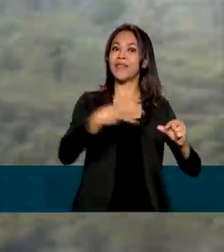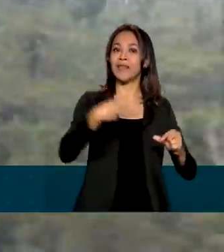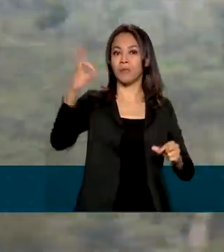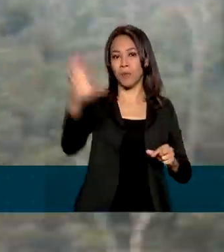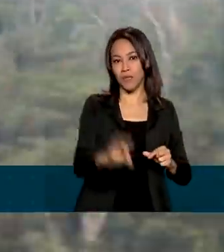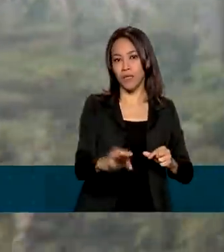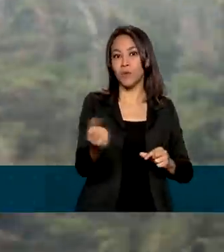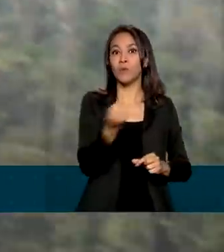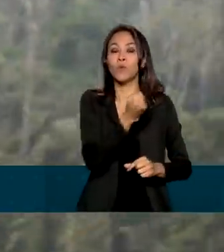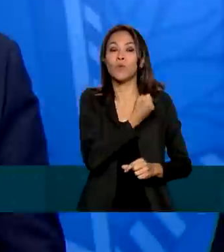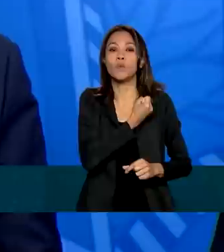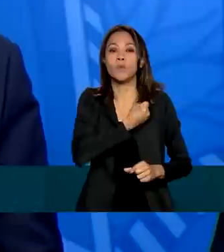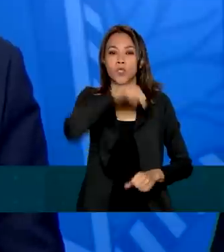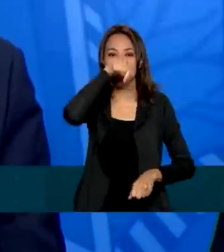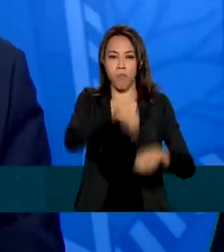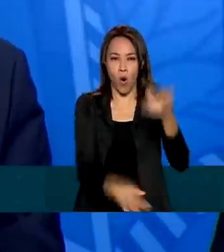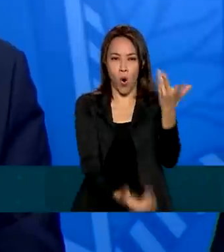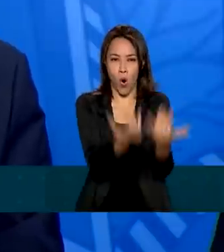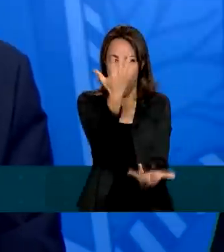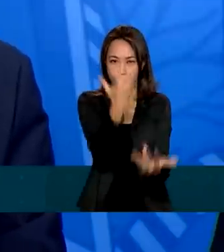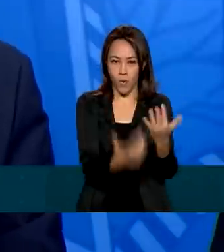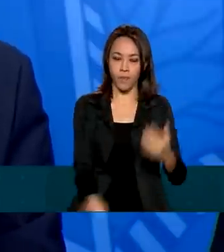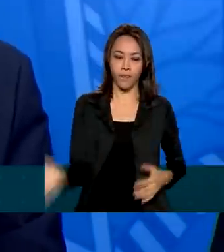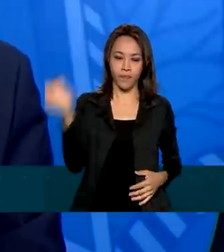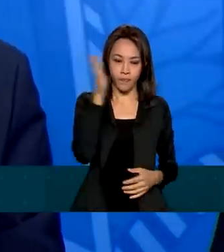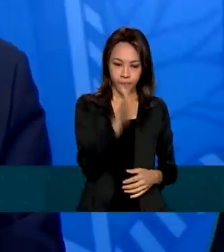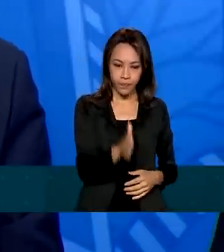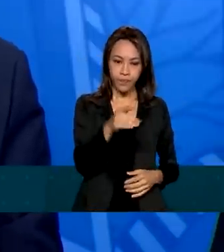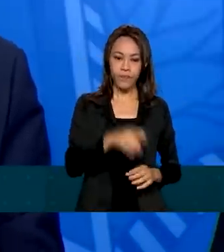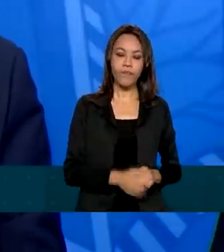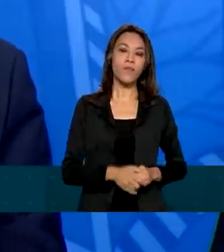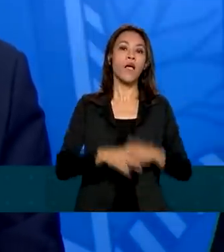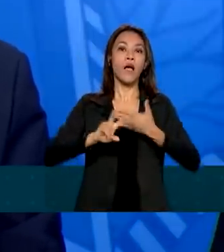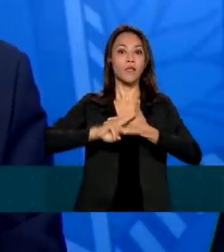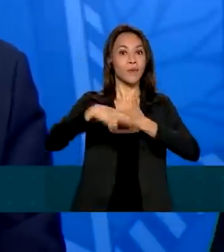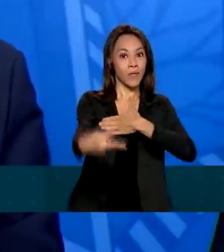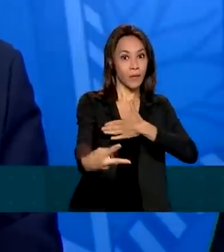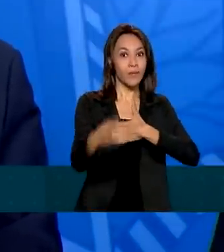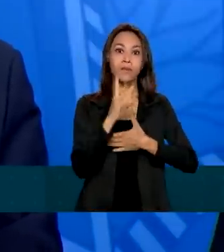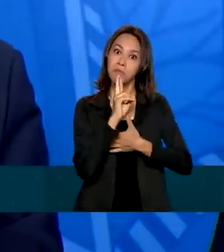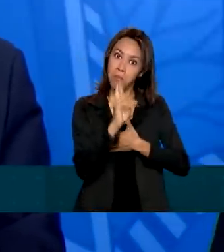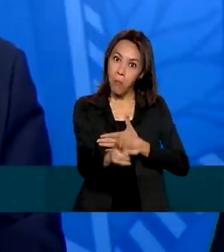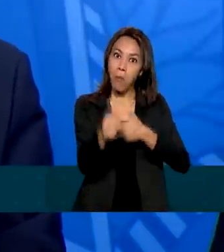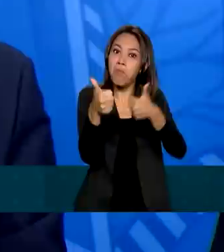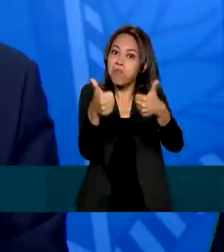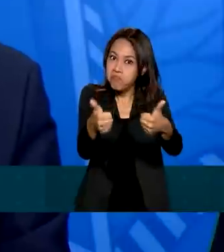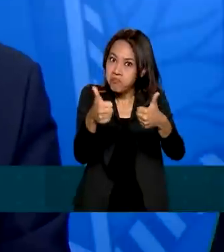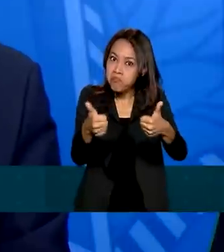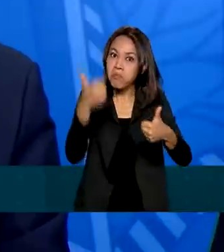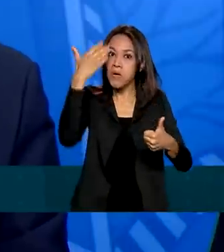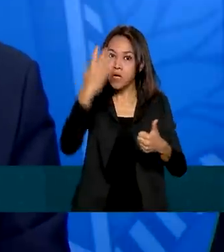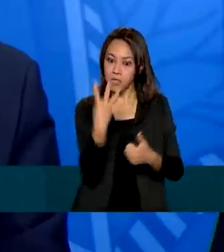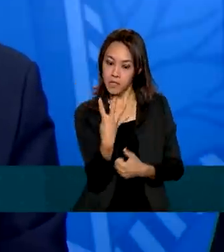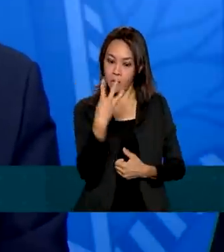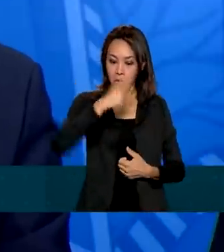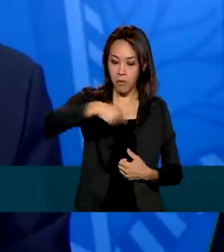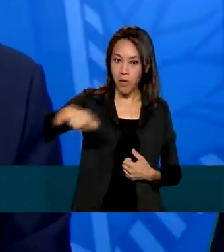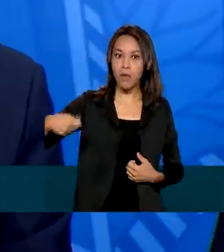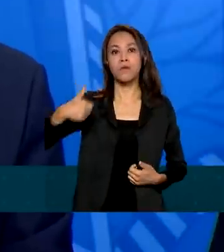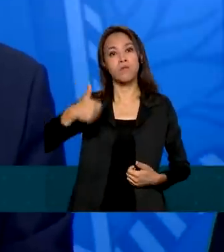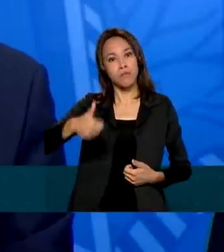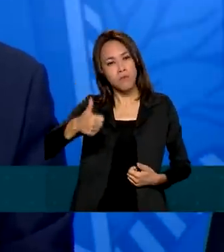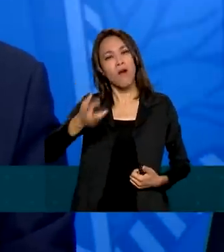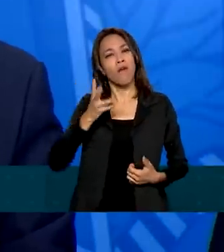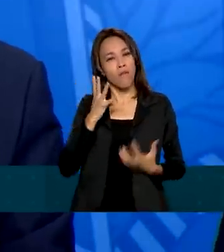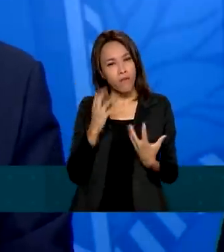de queimadas em todo o país. Os resultados estão começando a aparecer agora, nesses últimos quatro meses, e nós devemos caminhar mais